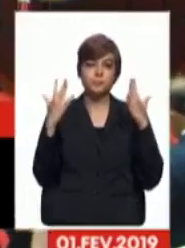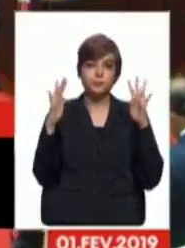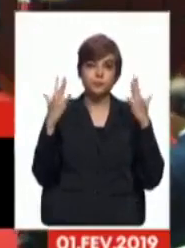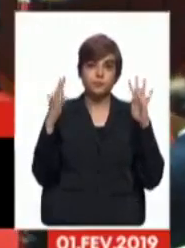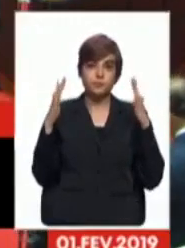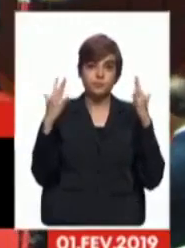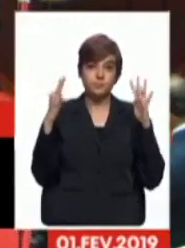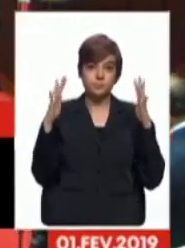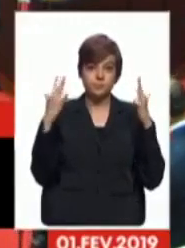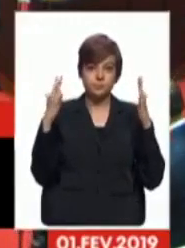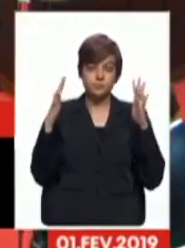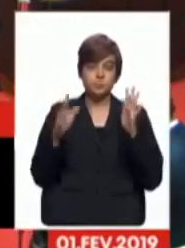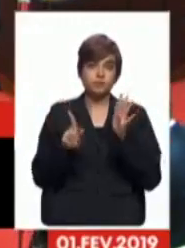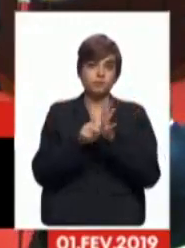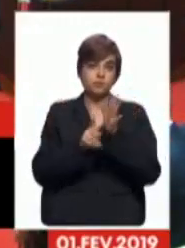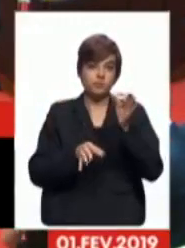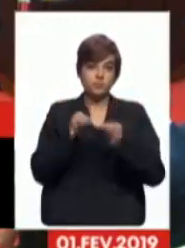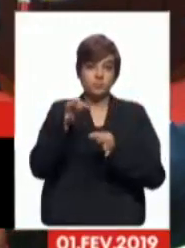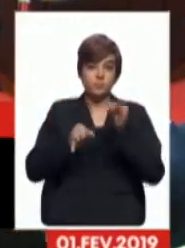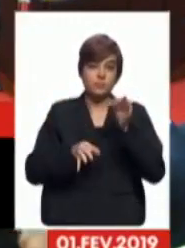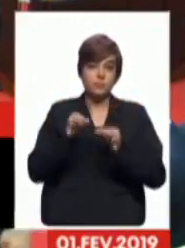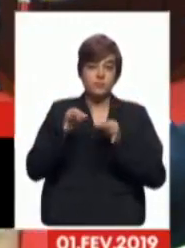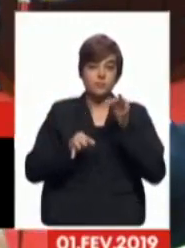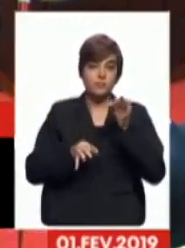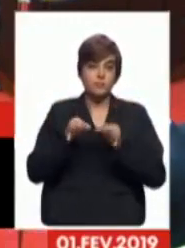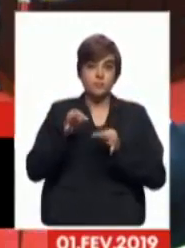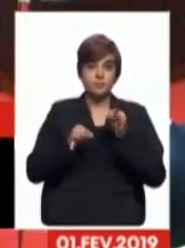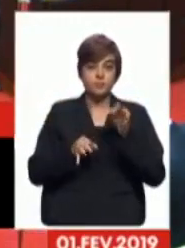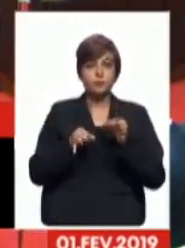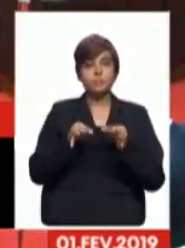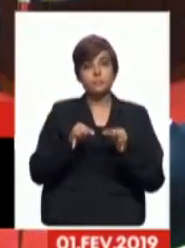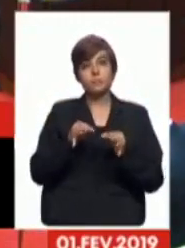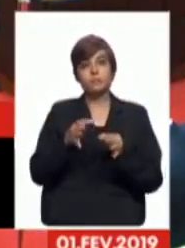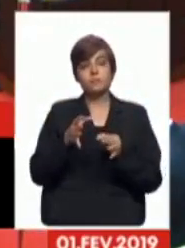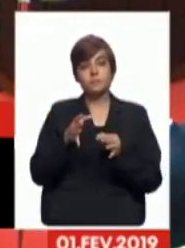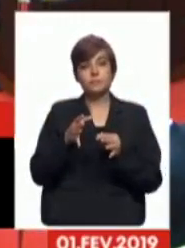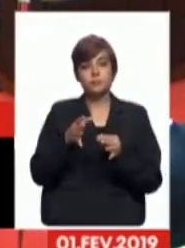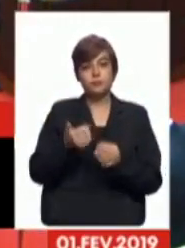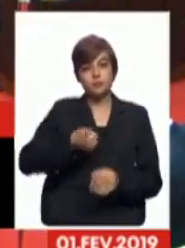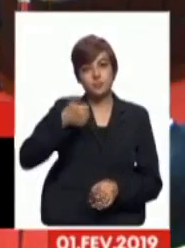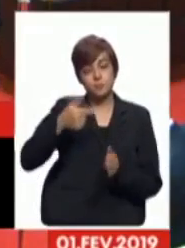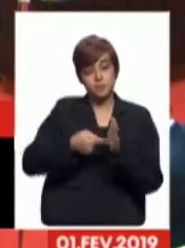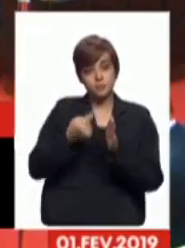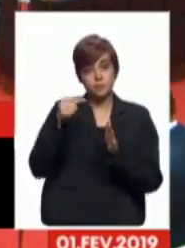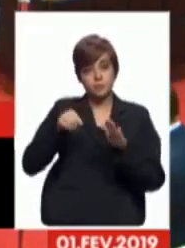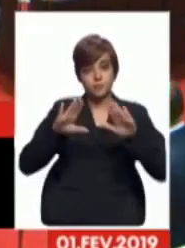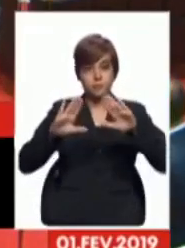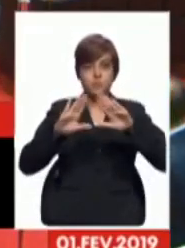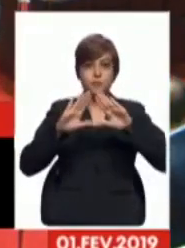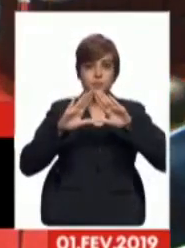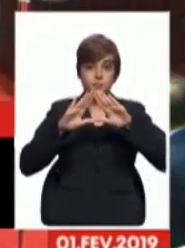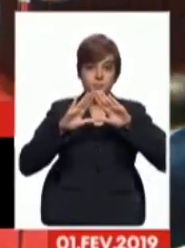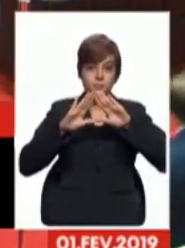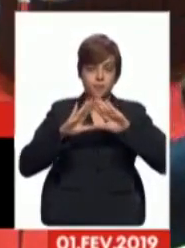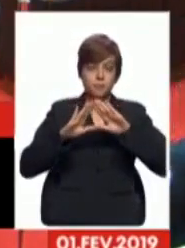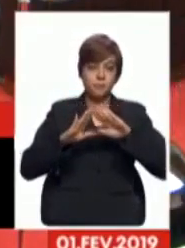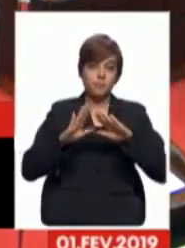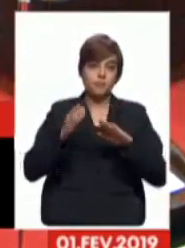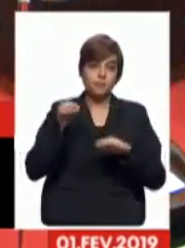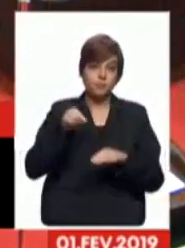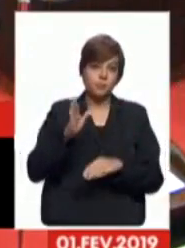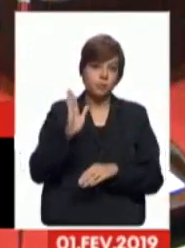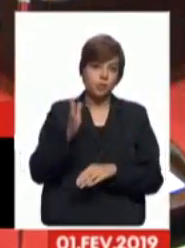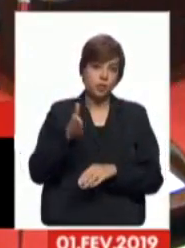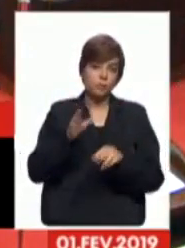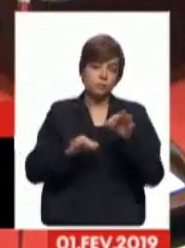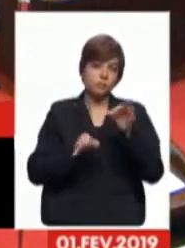Delegado Eli Grilo, do PSL, que é de Uberaba, assume o primeiro mandato aqui na Assembleia. Ele foi delegado de